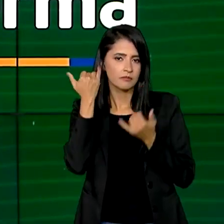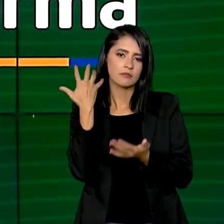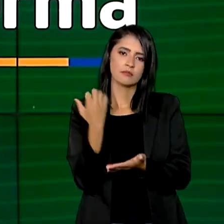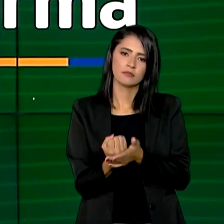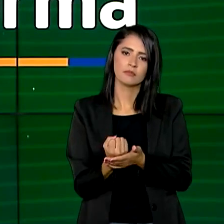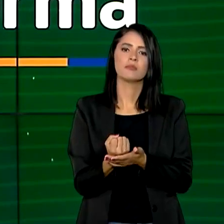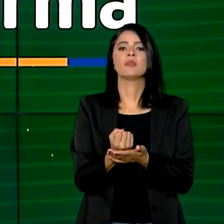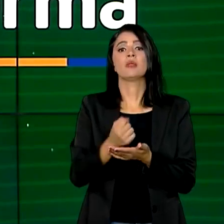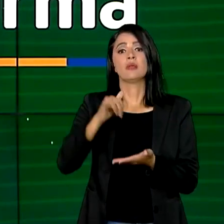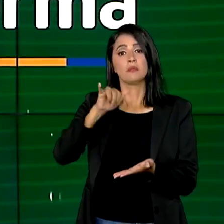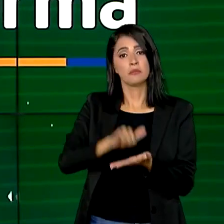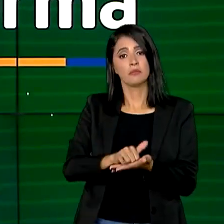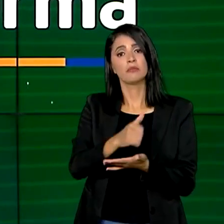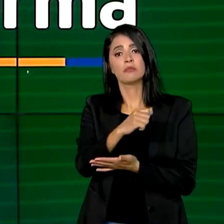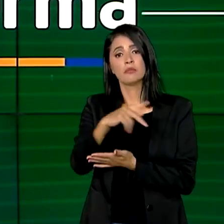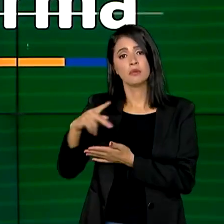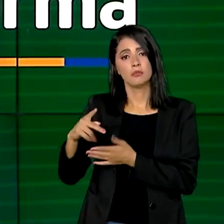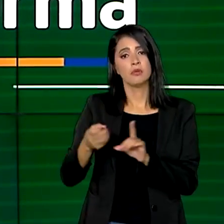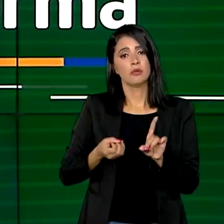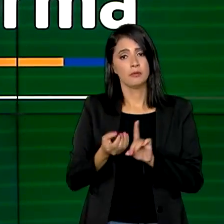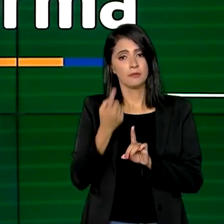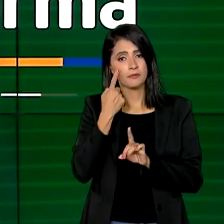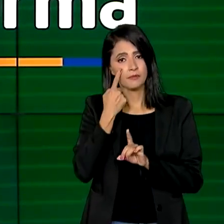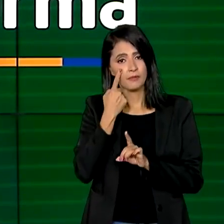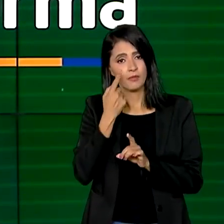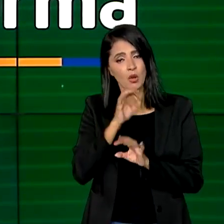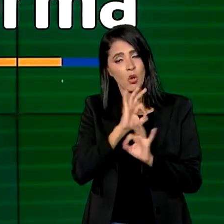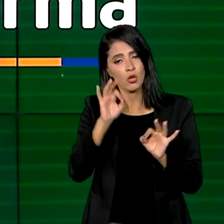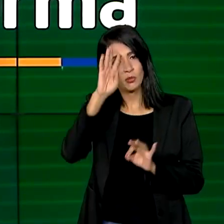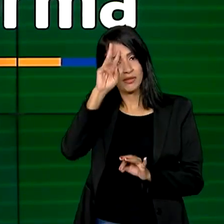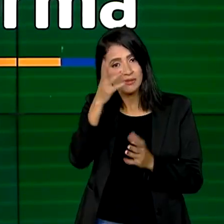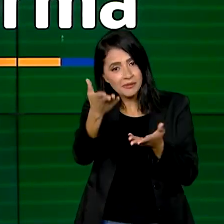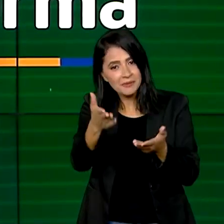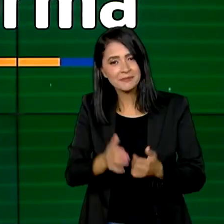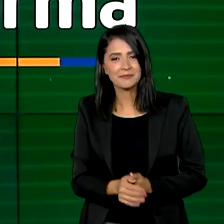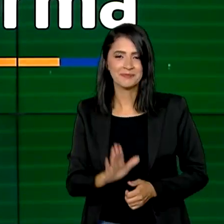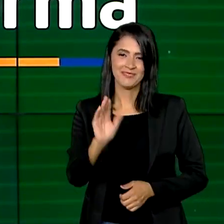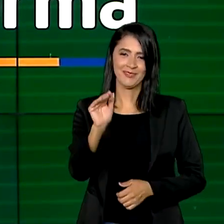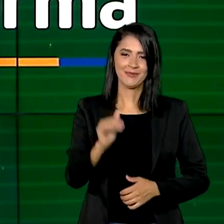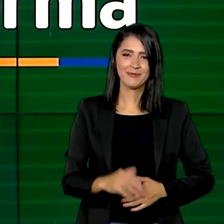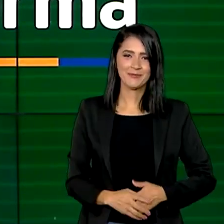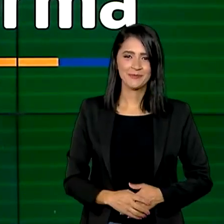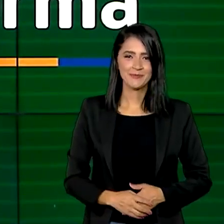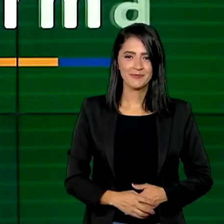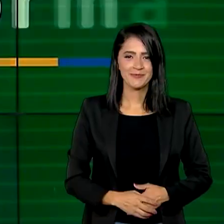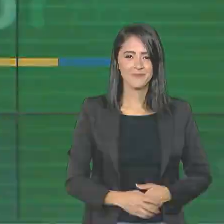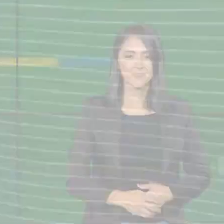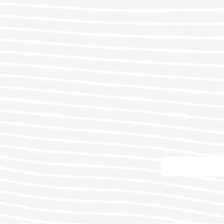notícias, baixe o nosso aplicativo Canal Gov. Uma ótima quinta-feira para você. Até a próxima.